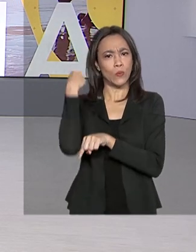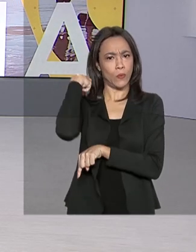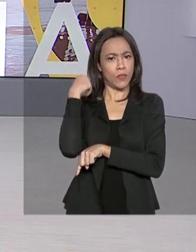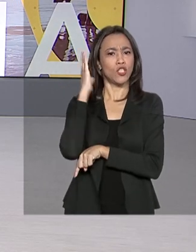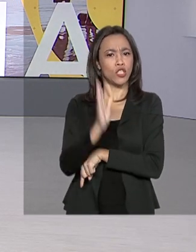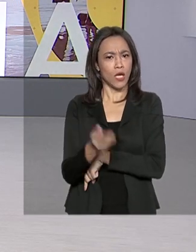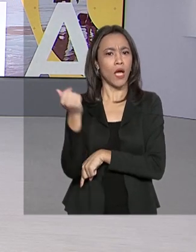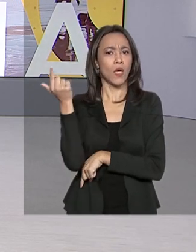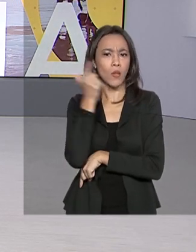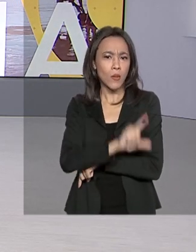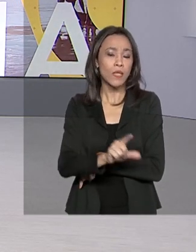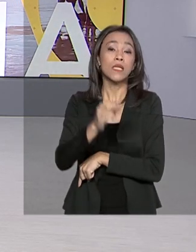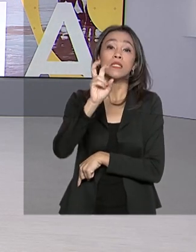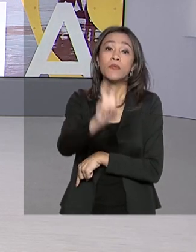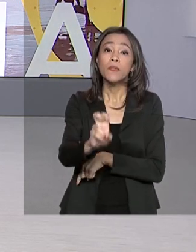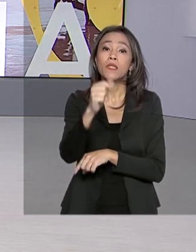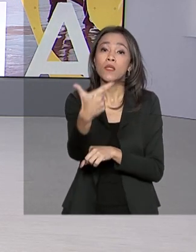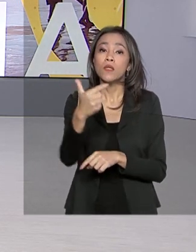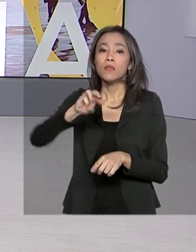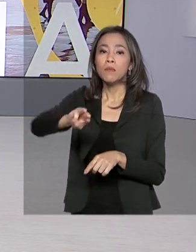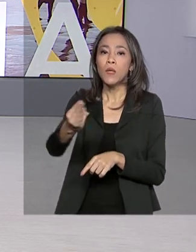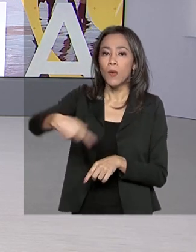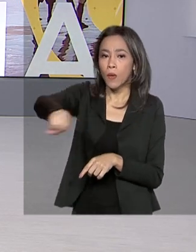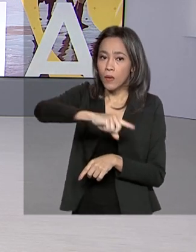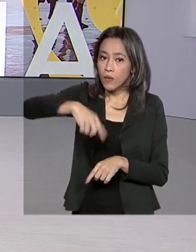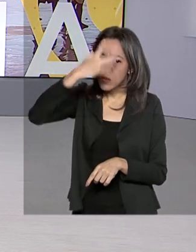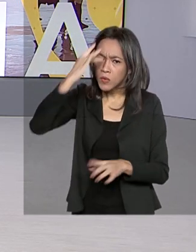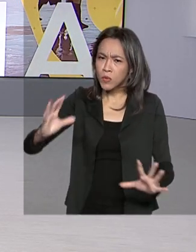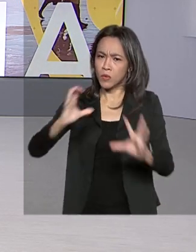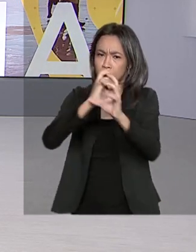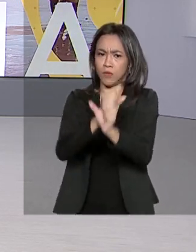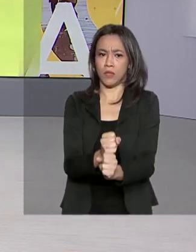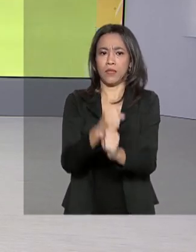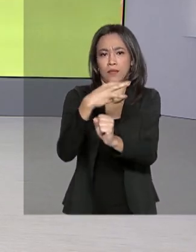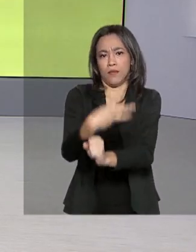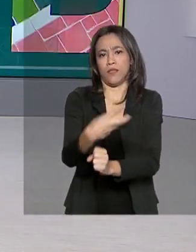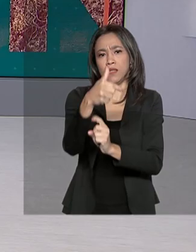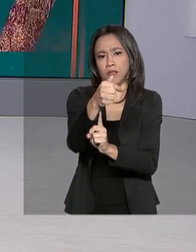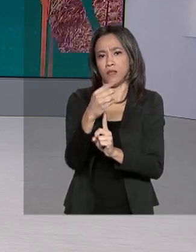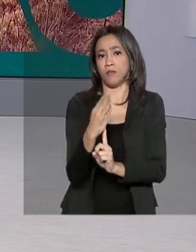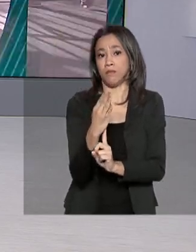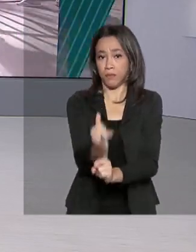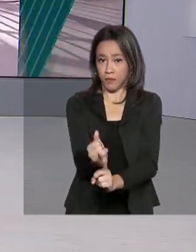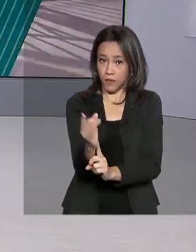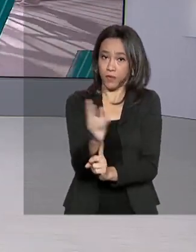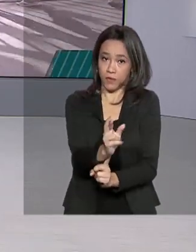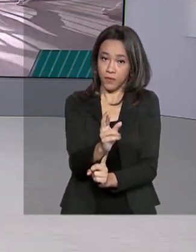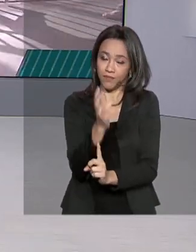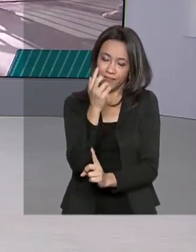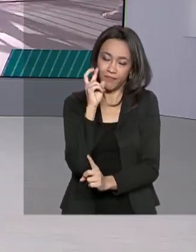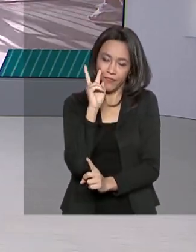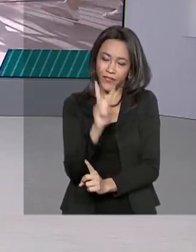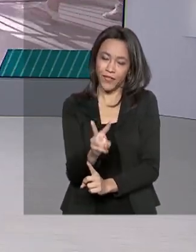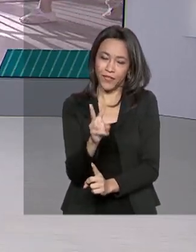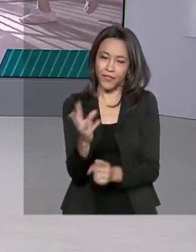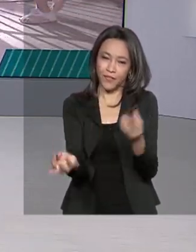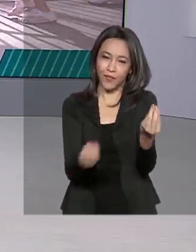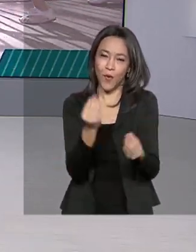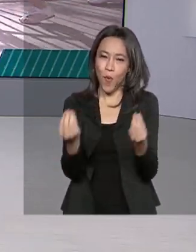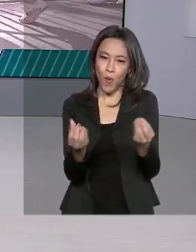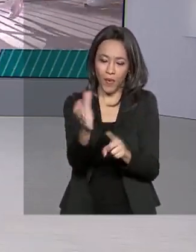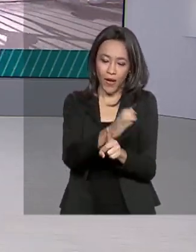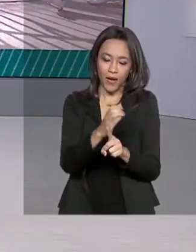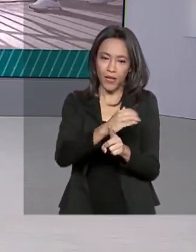52 milhões de brasileiros, num total de 37 bilhões de reais. Confira agora como fica o